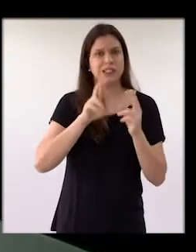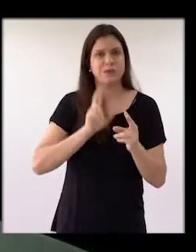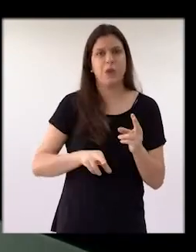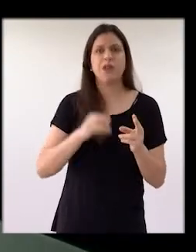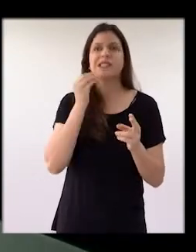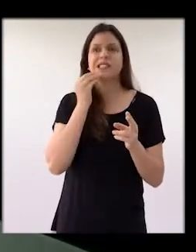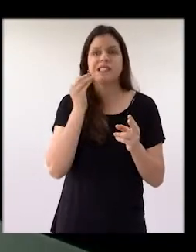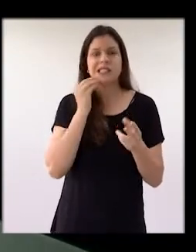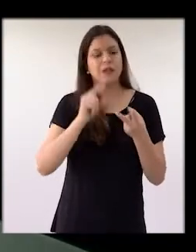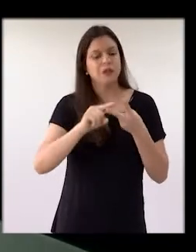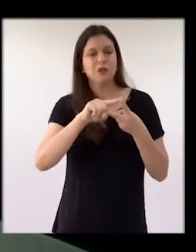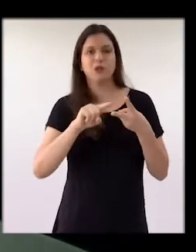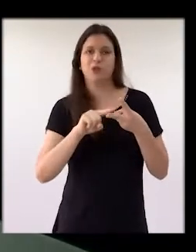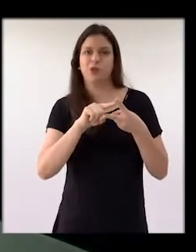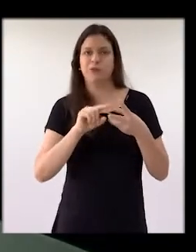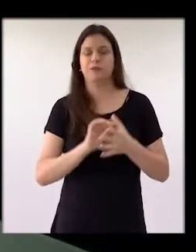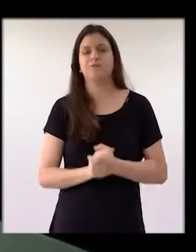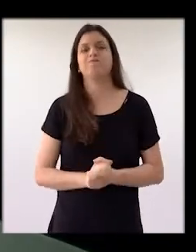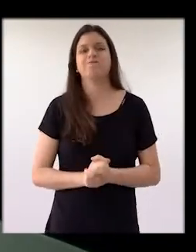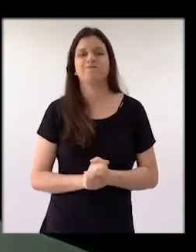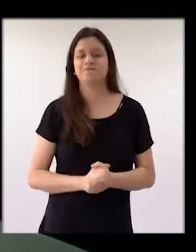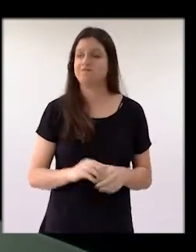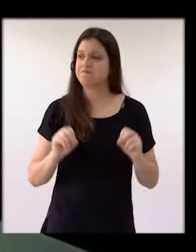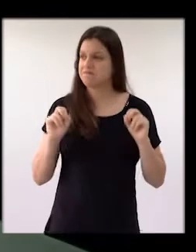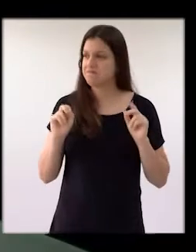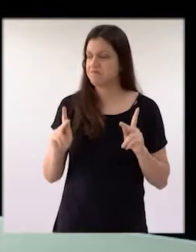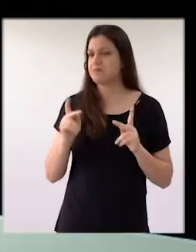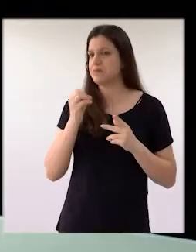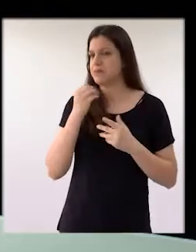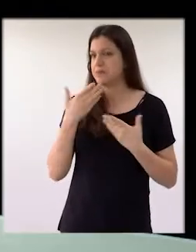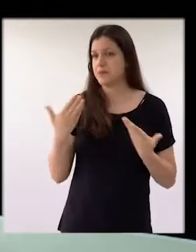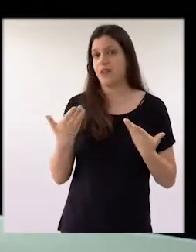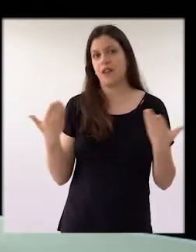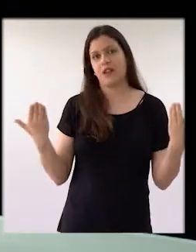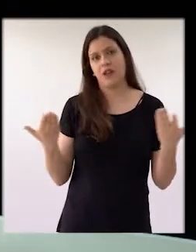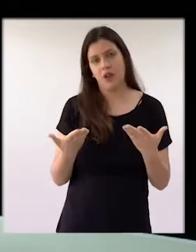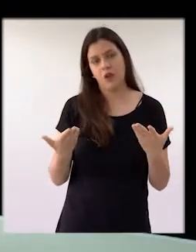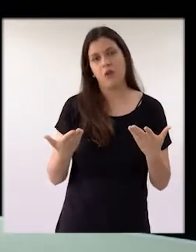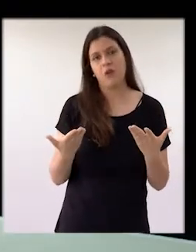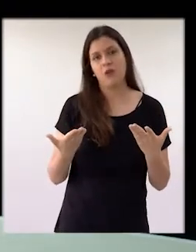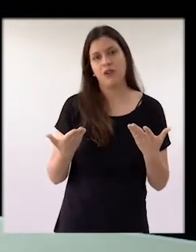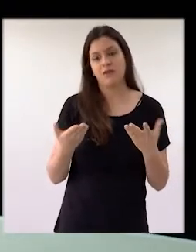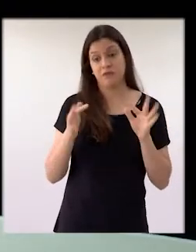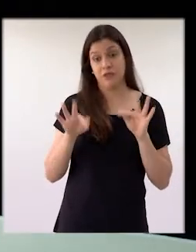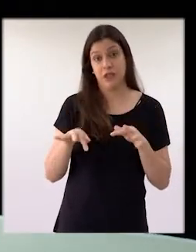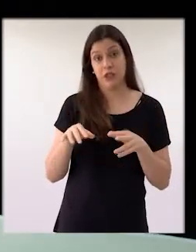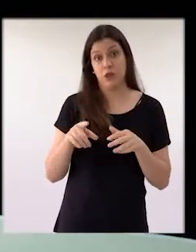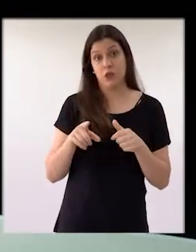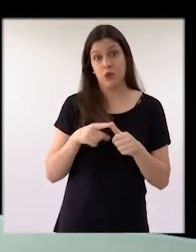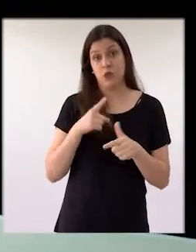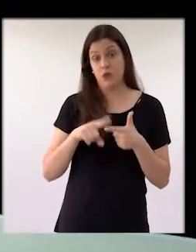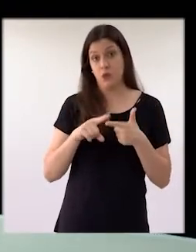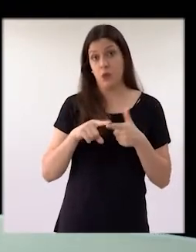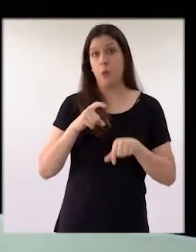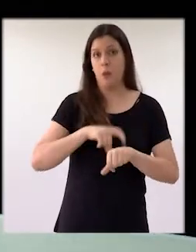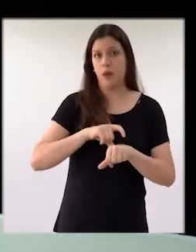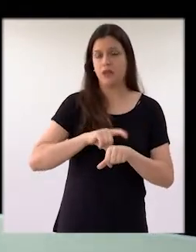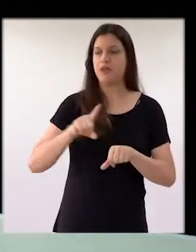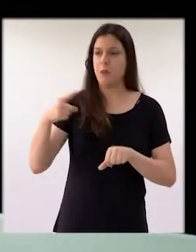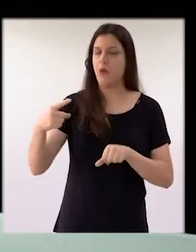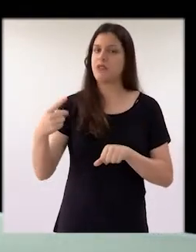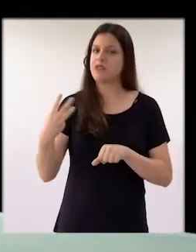de resultados, né, testando esses modelos de eficiência. Então tá. Bom, terminamos o nosso segundo